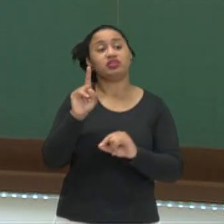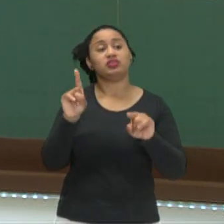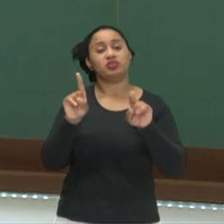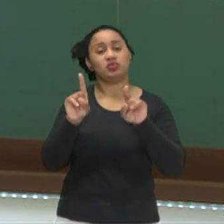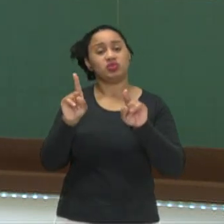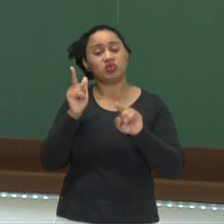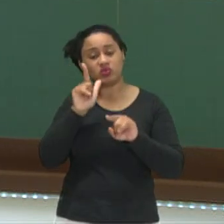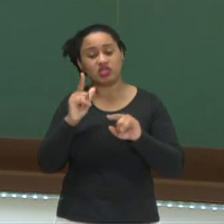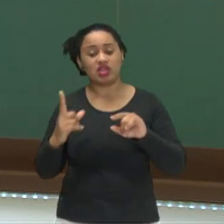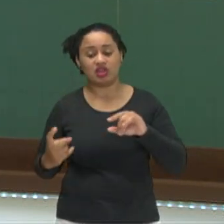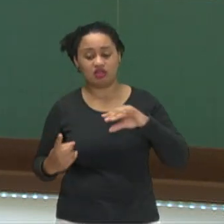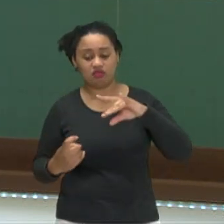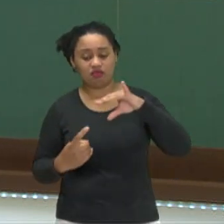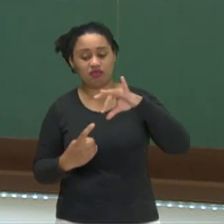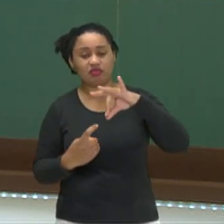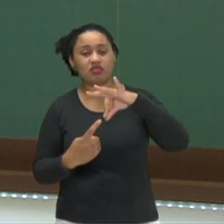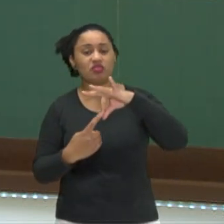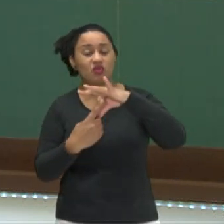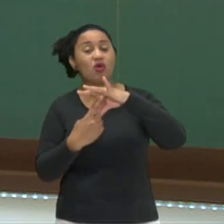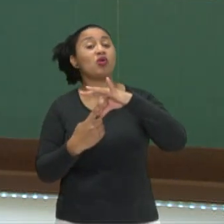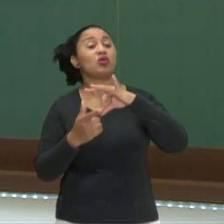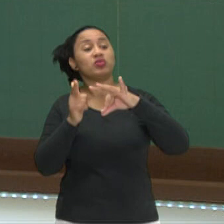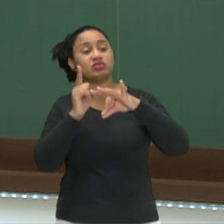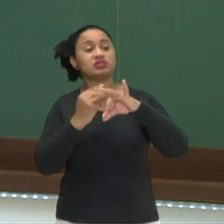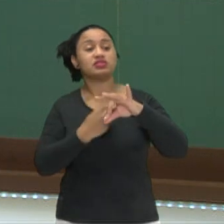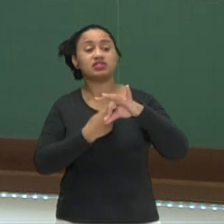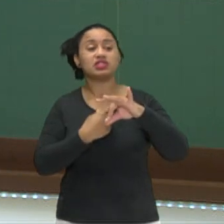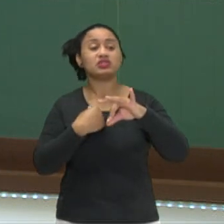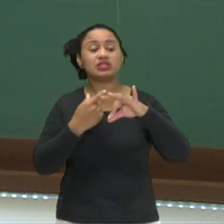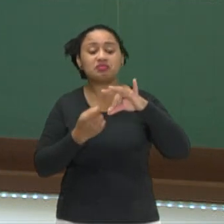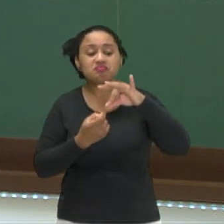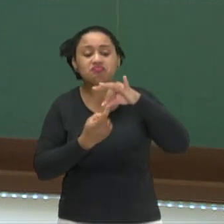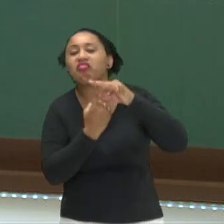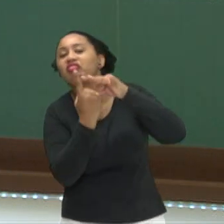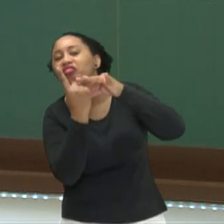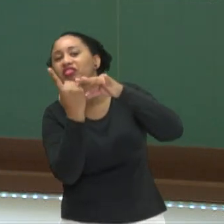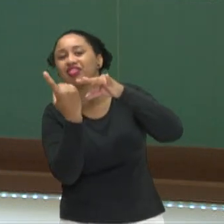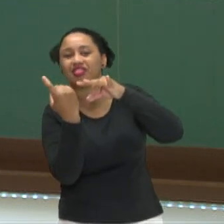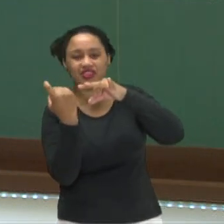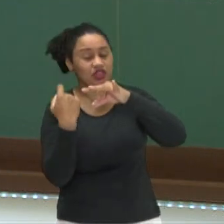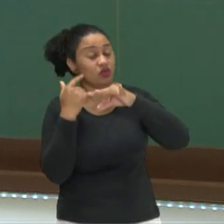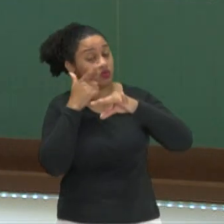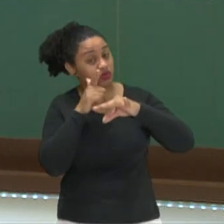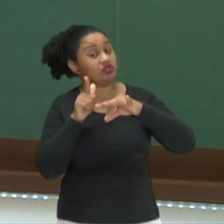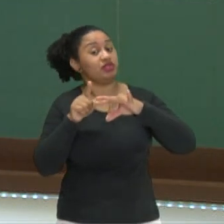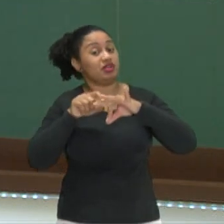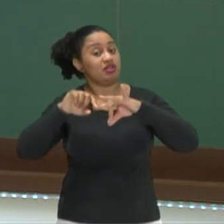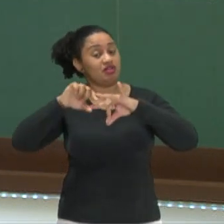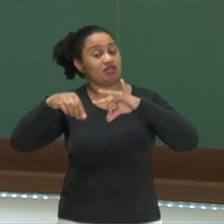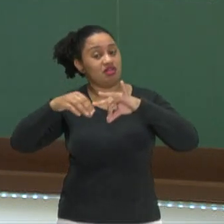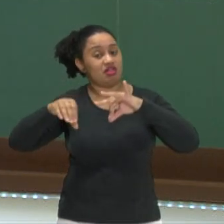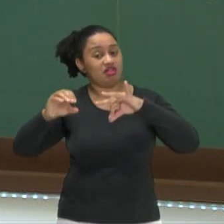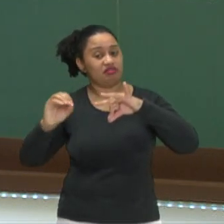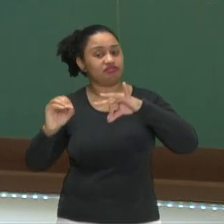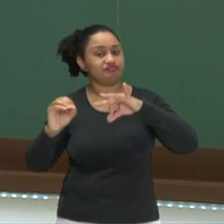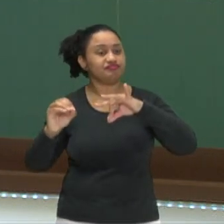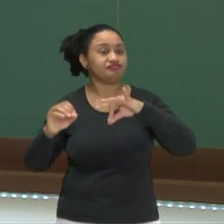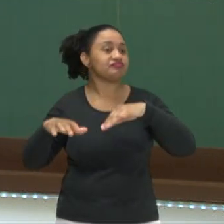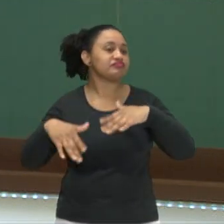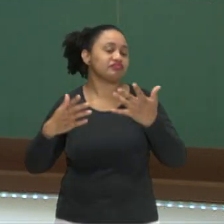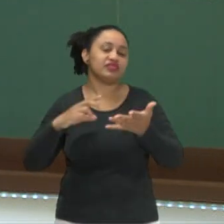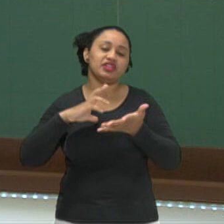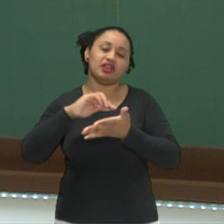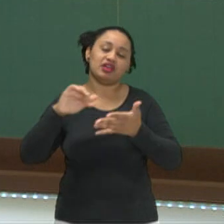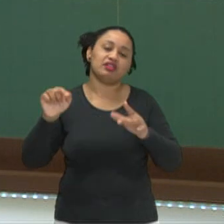mais que os espermatozoides sobrevivam e consigam escapar, né, e chegar lá até o ovócito, tá? Então tem